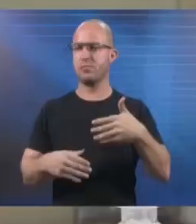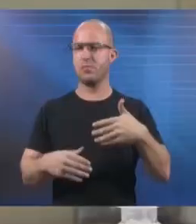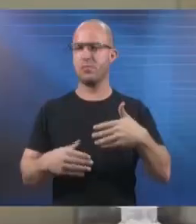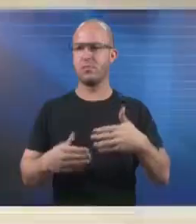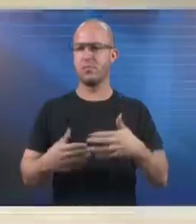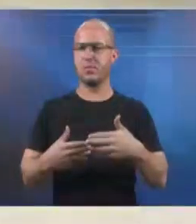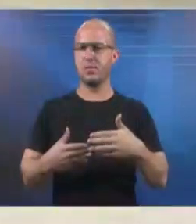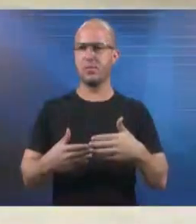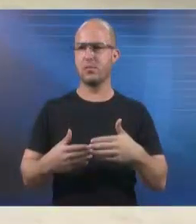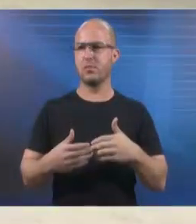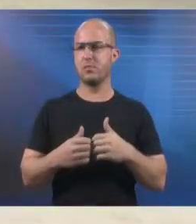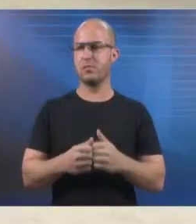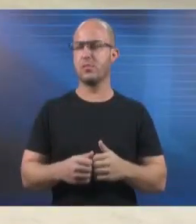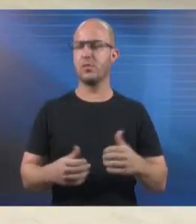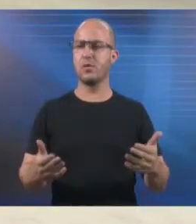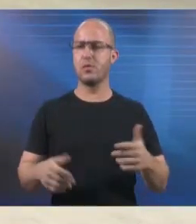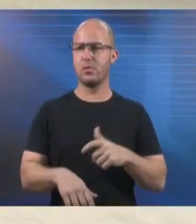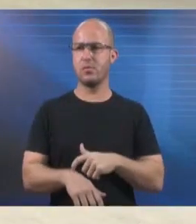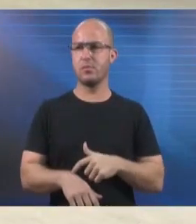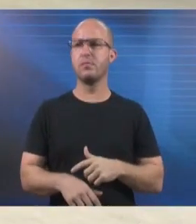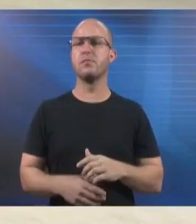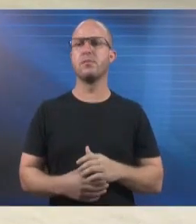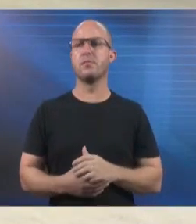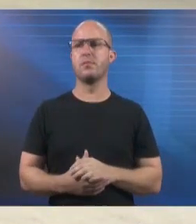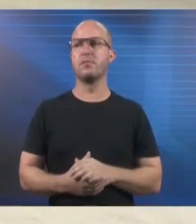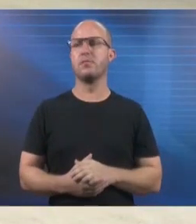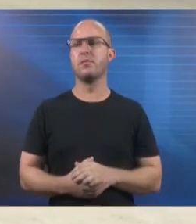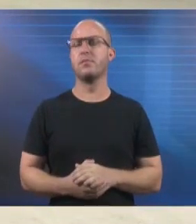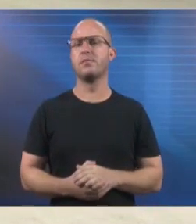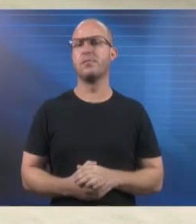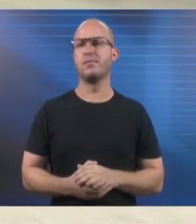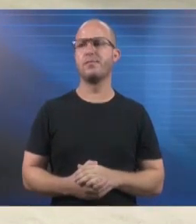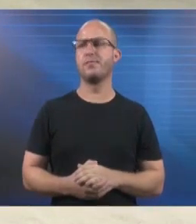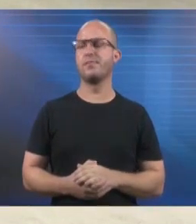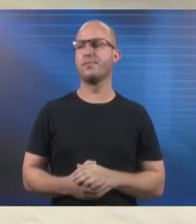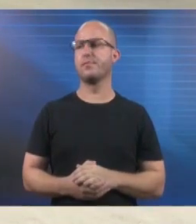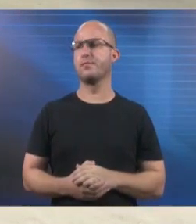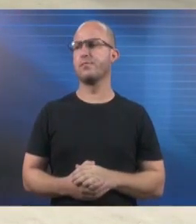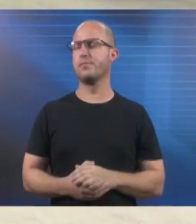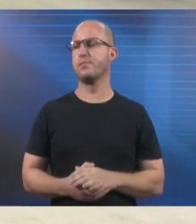frente horário das proposições passo a